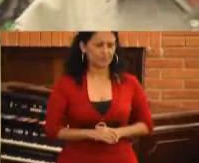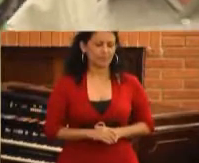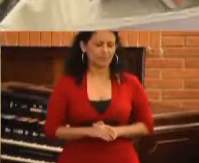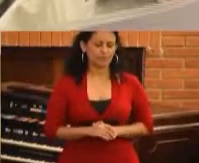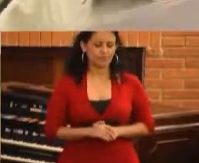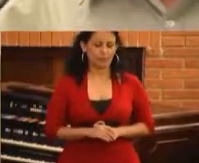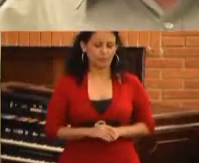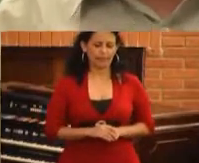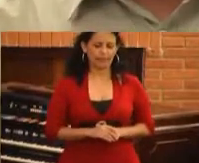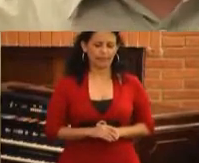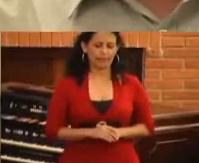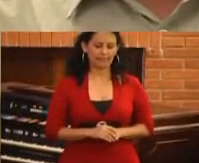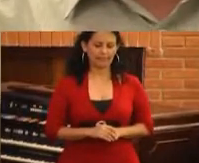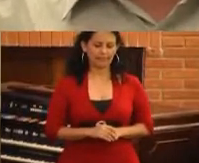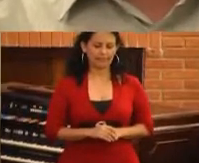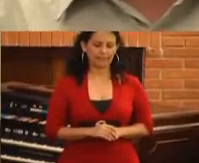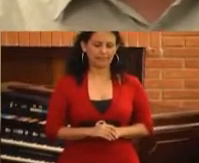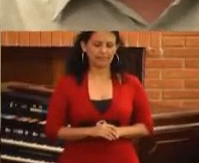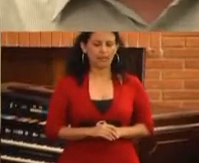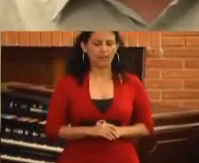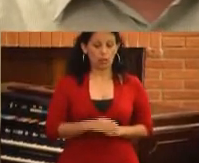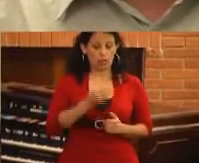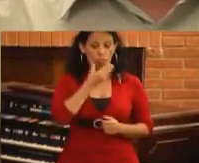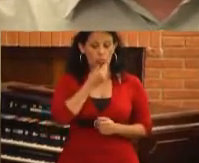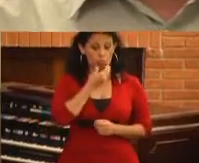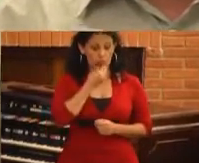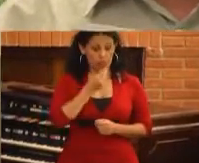A minha casa ruiu.